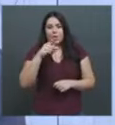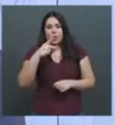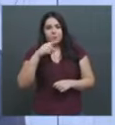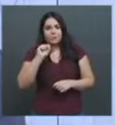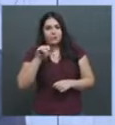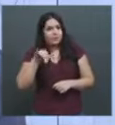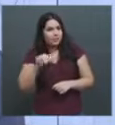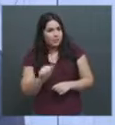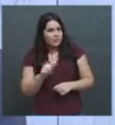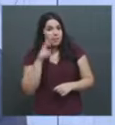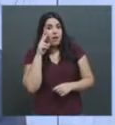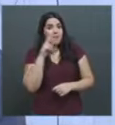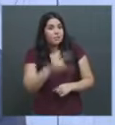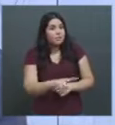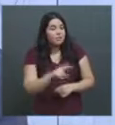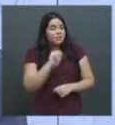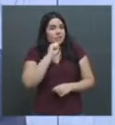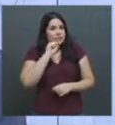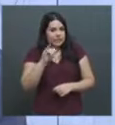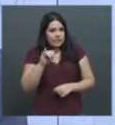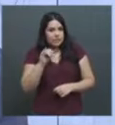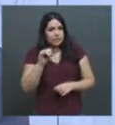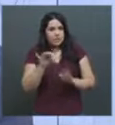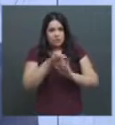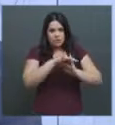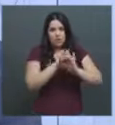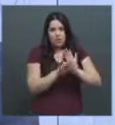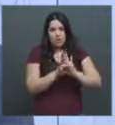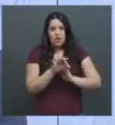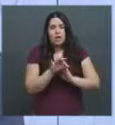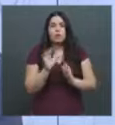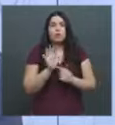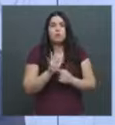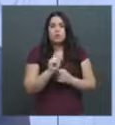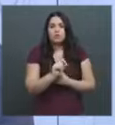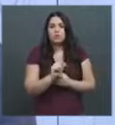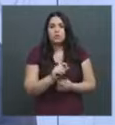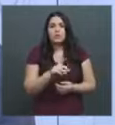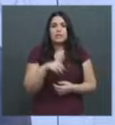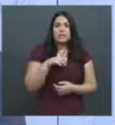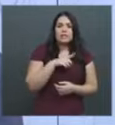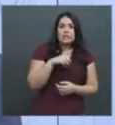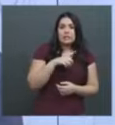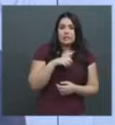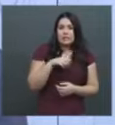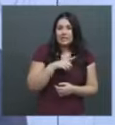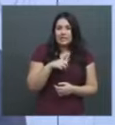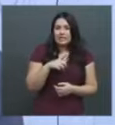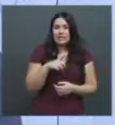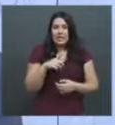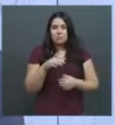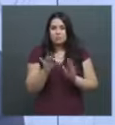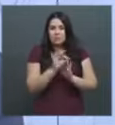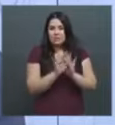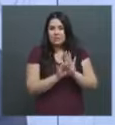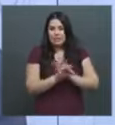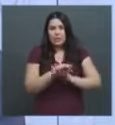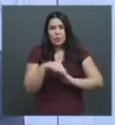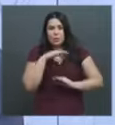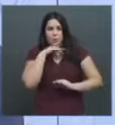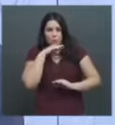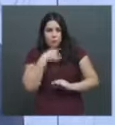se essa tipo de célula está sugerindo que tem muitos estiócitos, tem muitas células que são